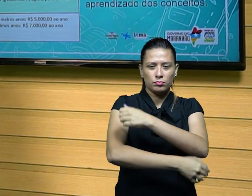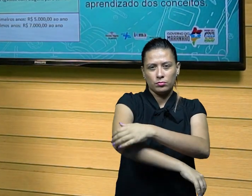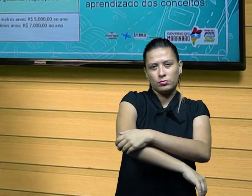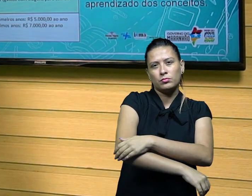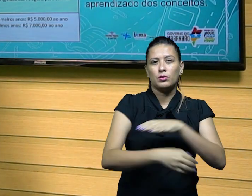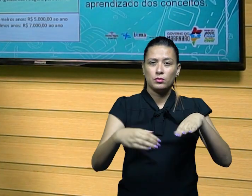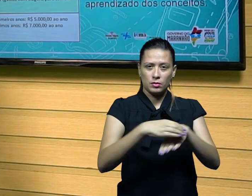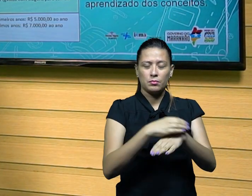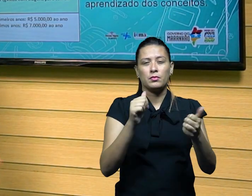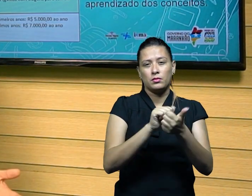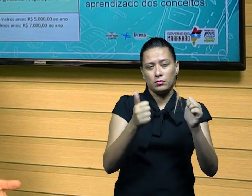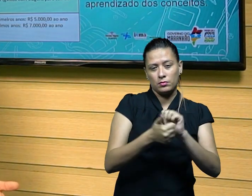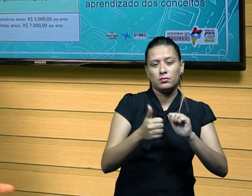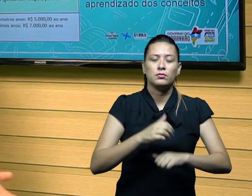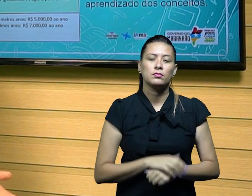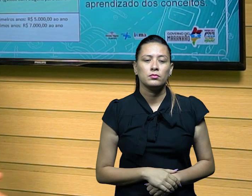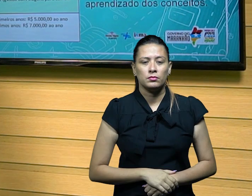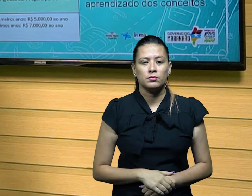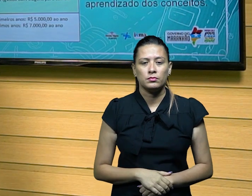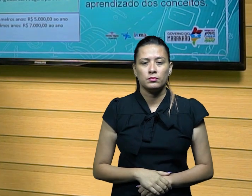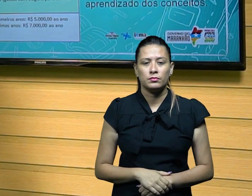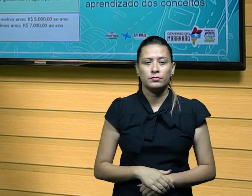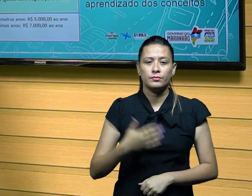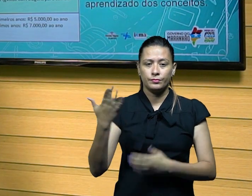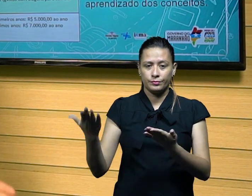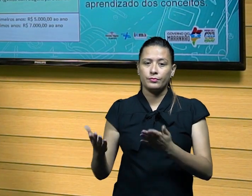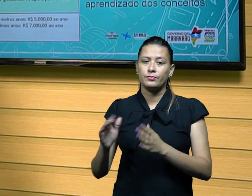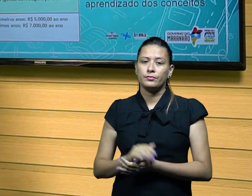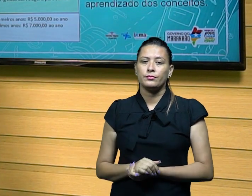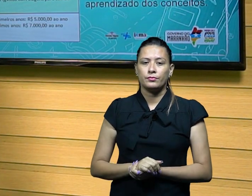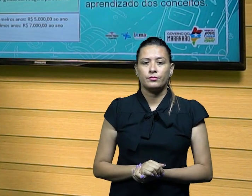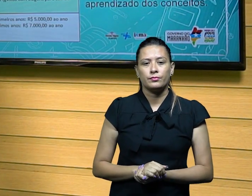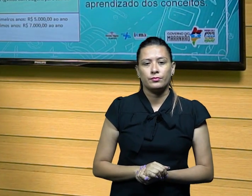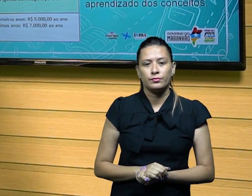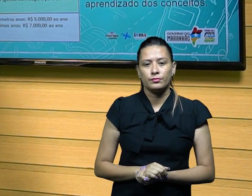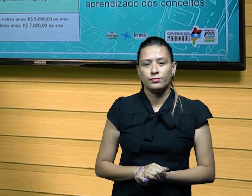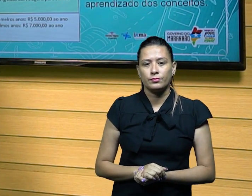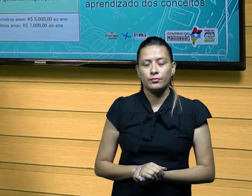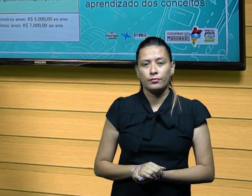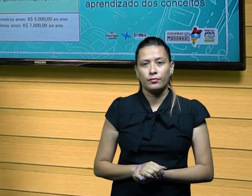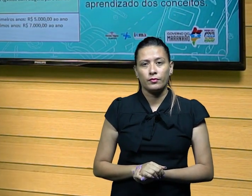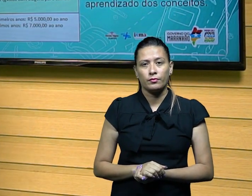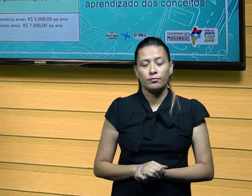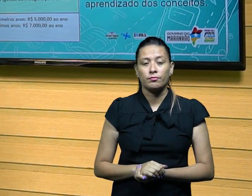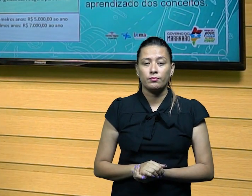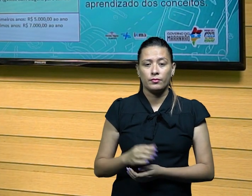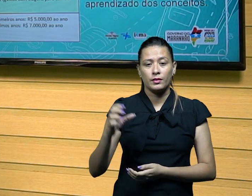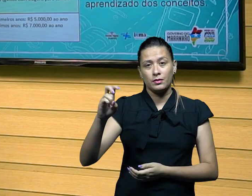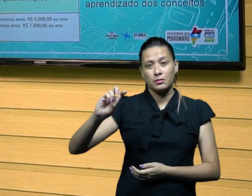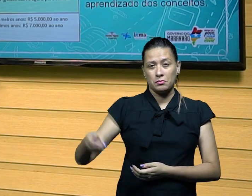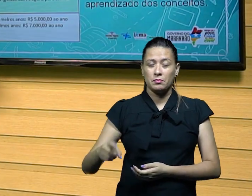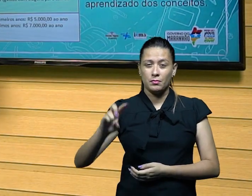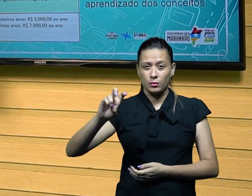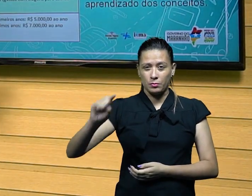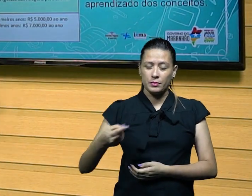da bicicleta vai ser a maior quantidade de clientes atendida num período e do casamento vai ser a união de 2 rendas, tá bem? Nessa situação vai